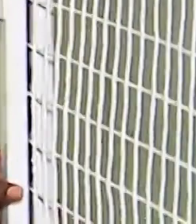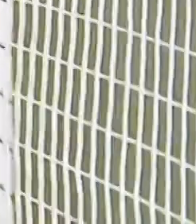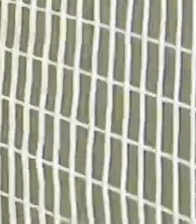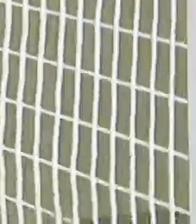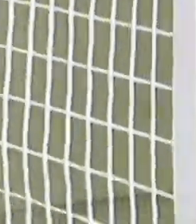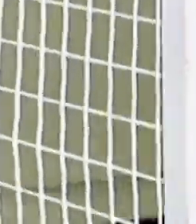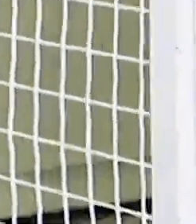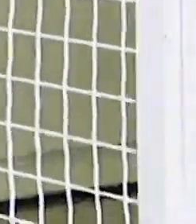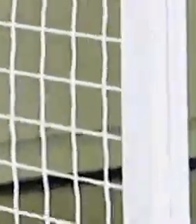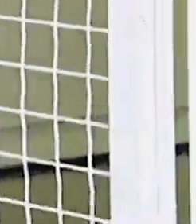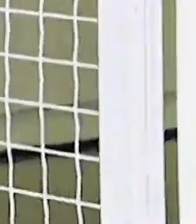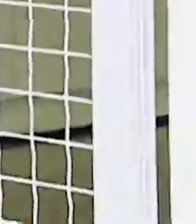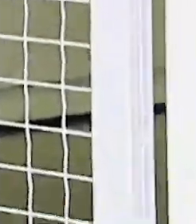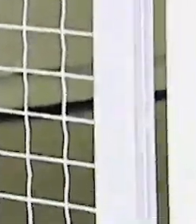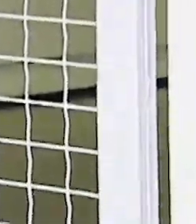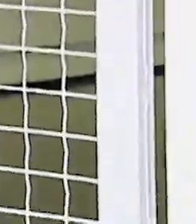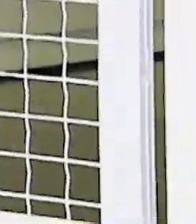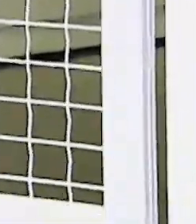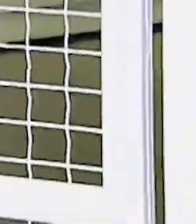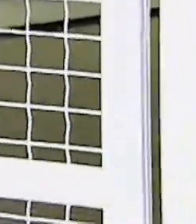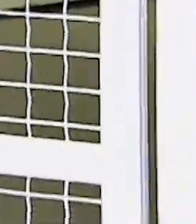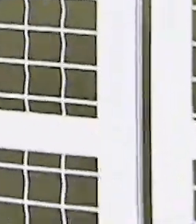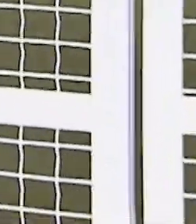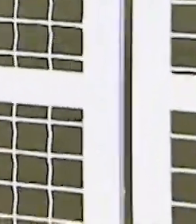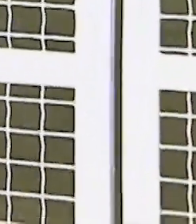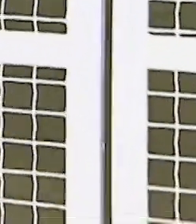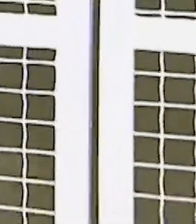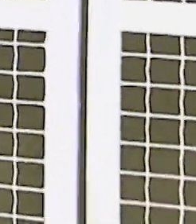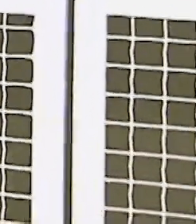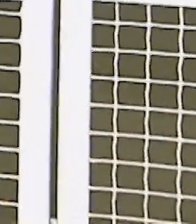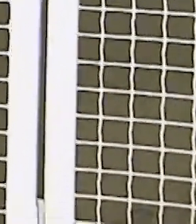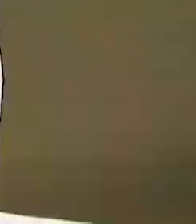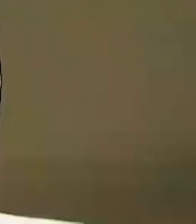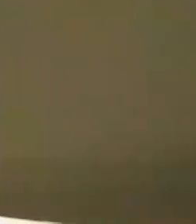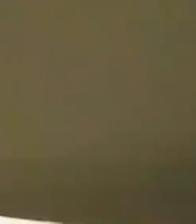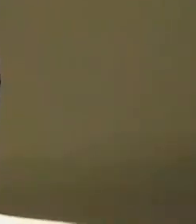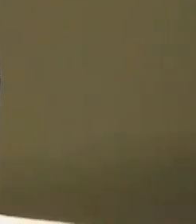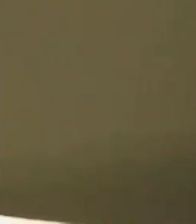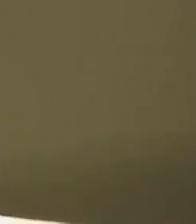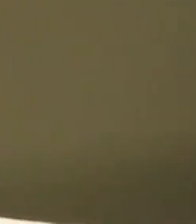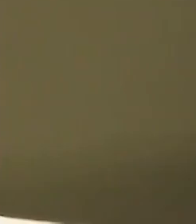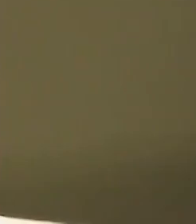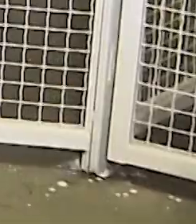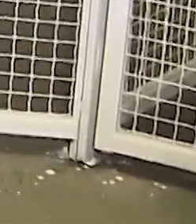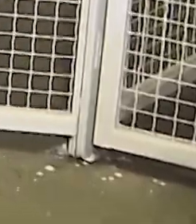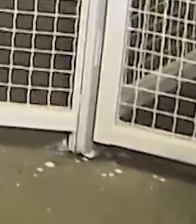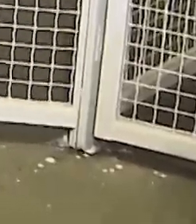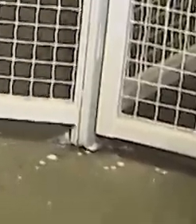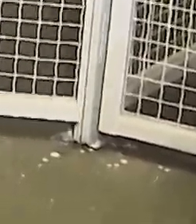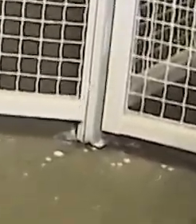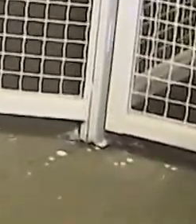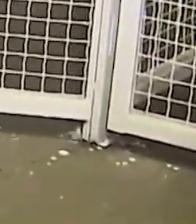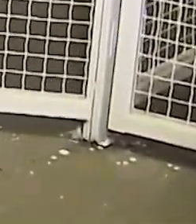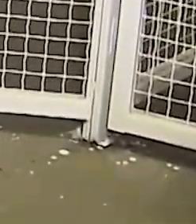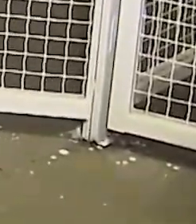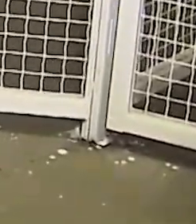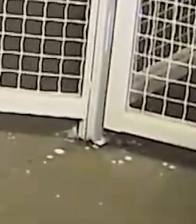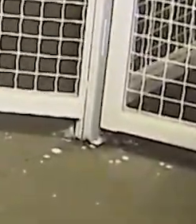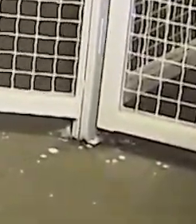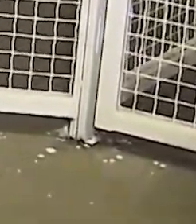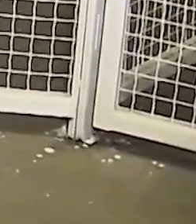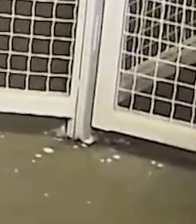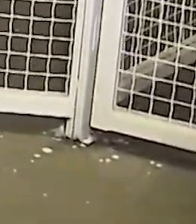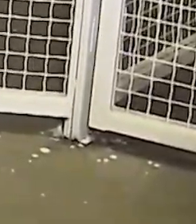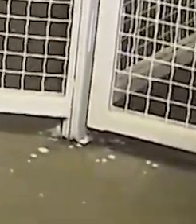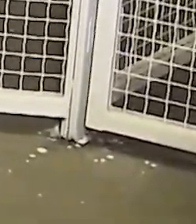tem um detalhe muito importante em relação a isso. Basta eu trancar essa grade aqui e eu sei que todas as